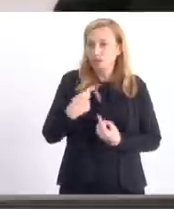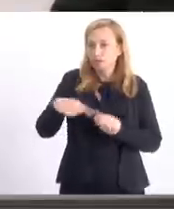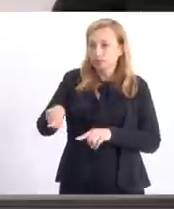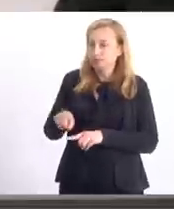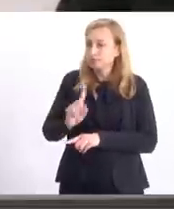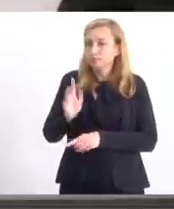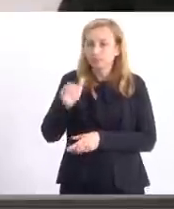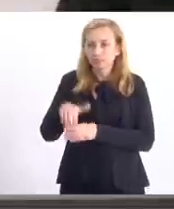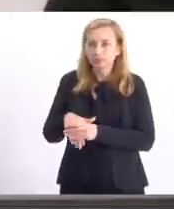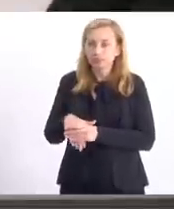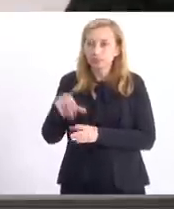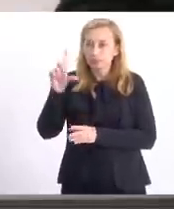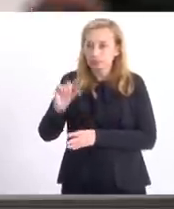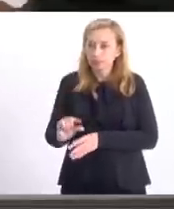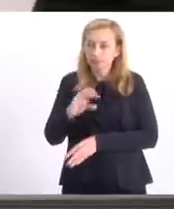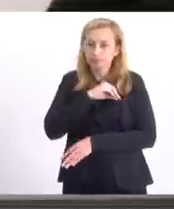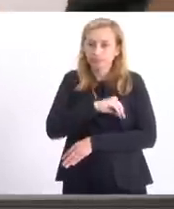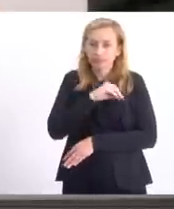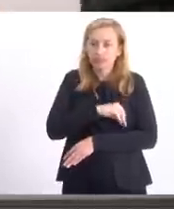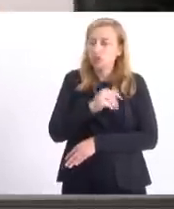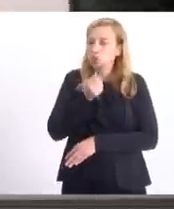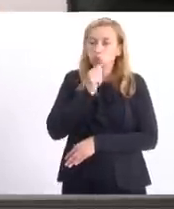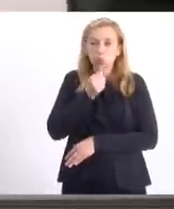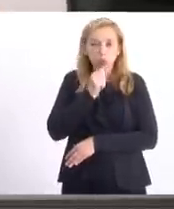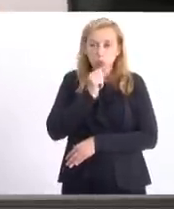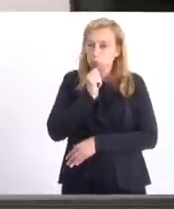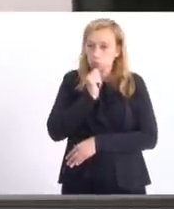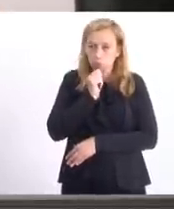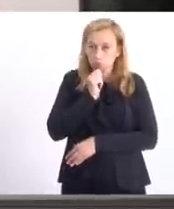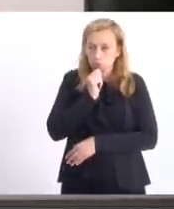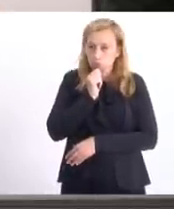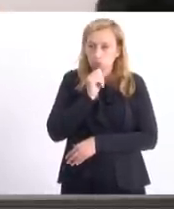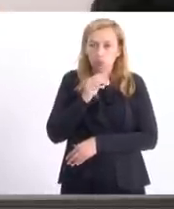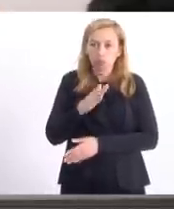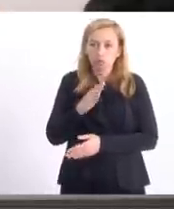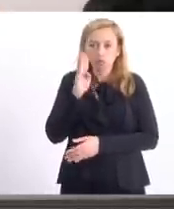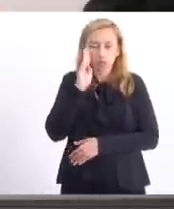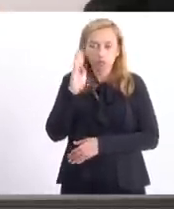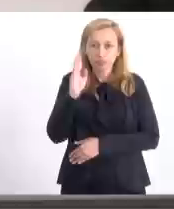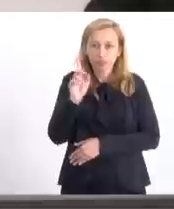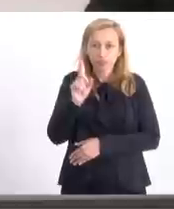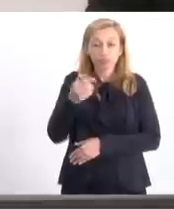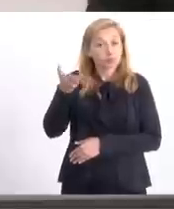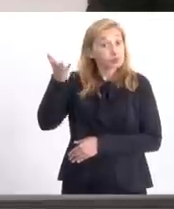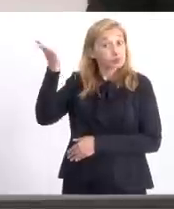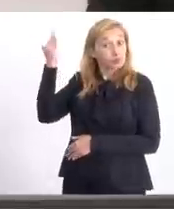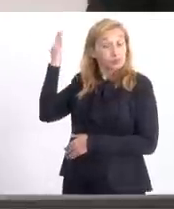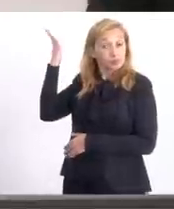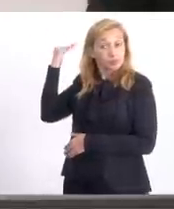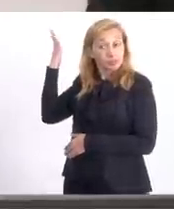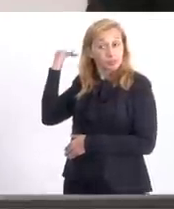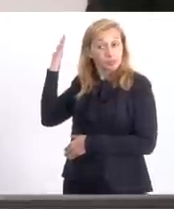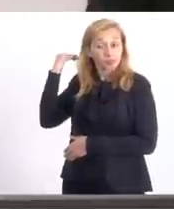votar redução de salário de ninguém. Porque o princípio foi lá atrás.